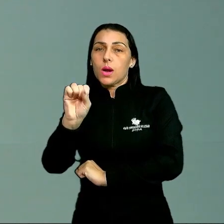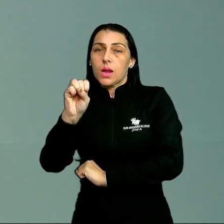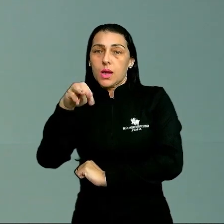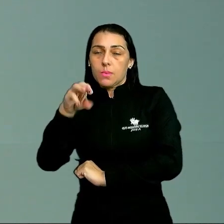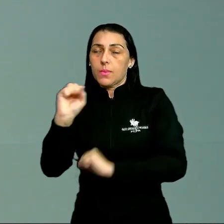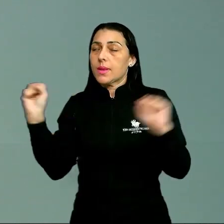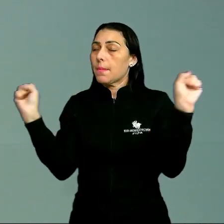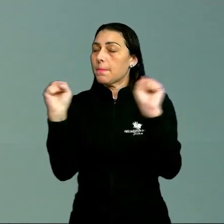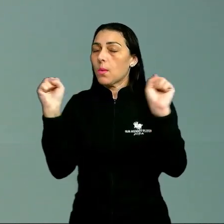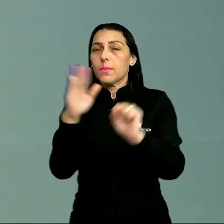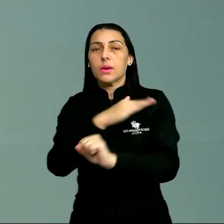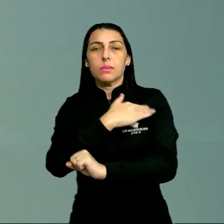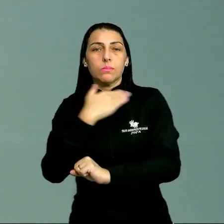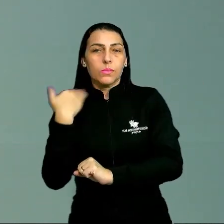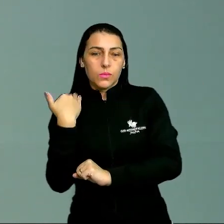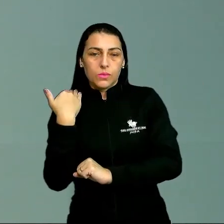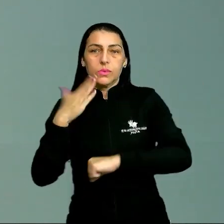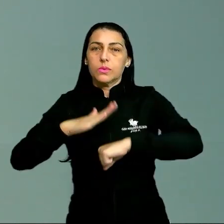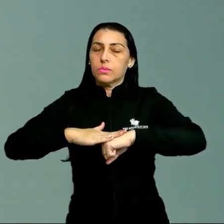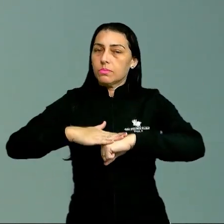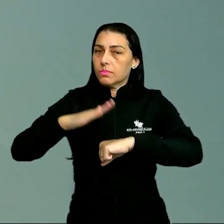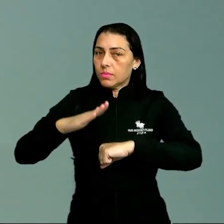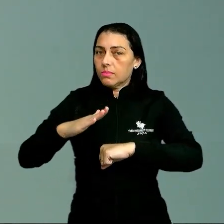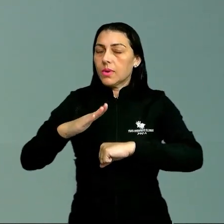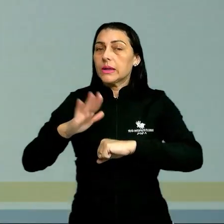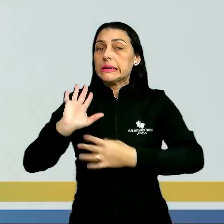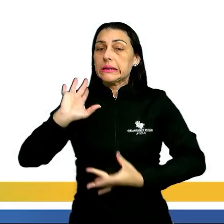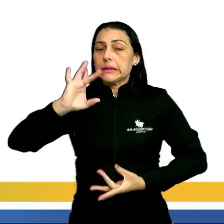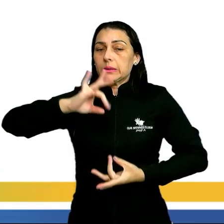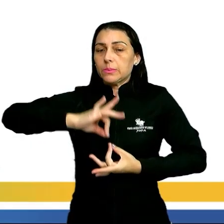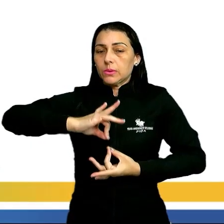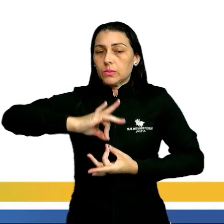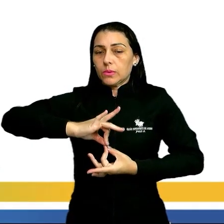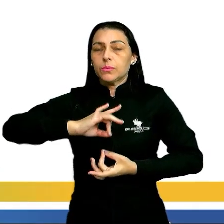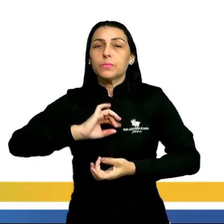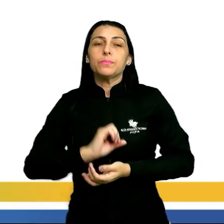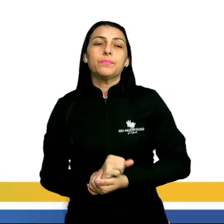pela morte, não é essa questão mais espiritual.